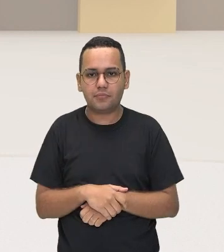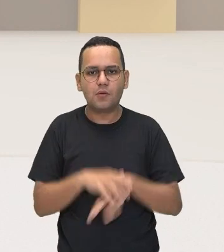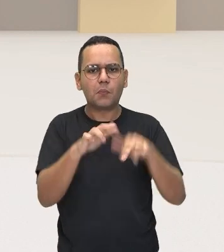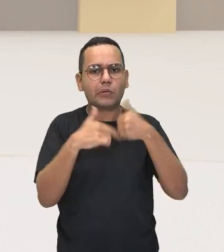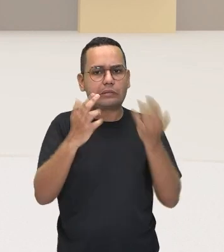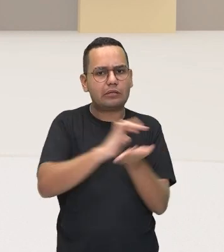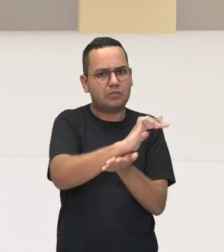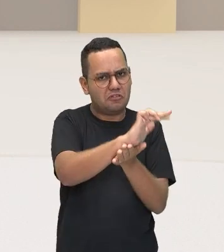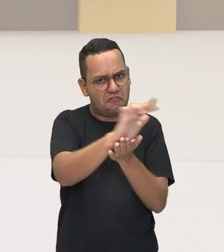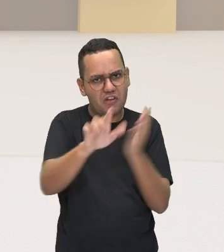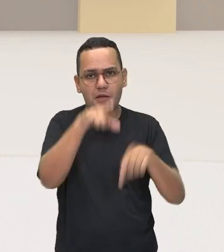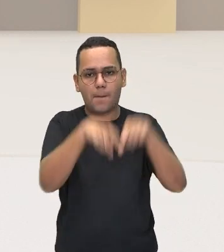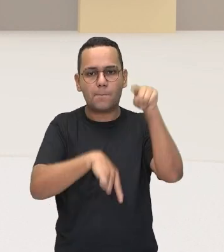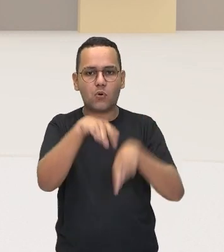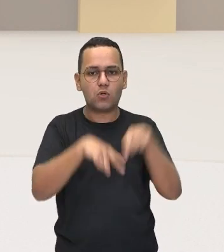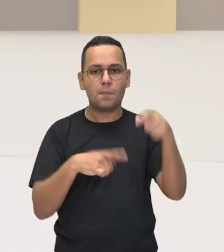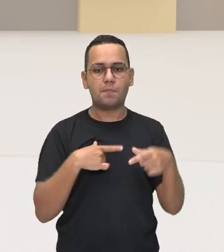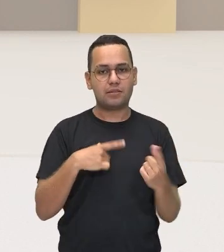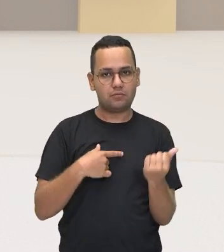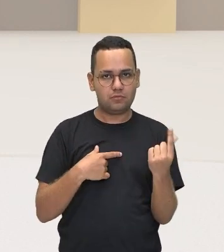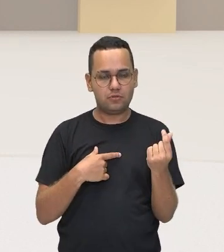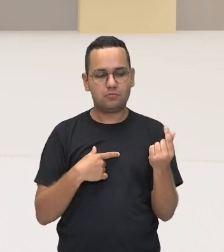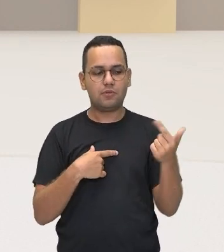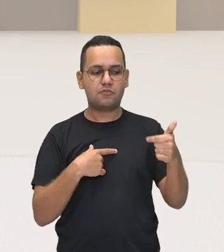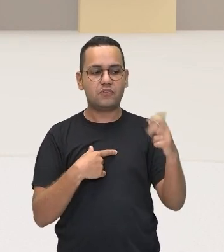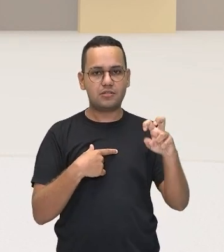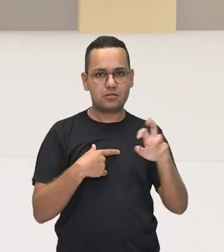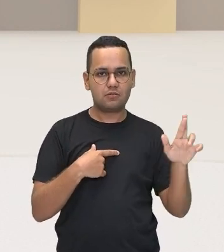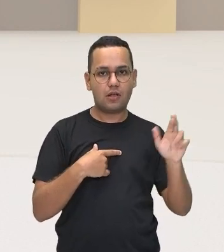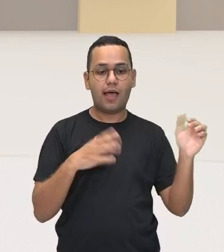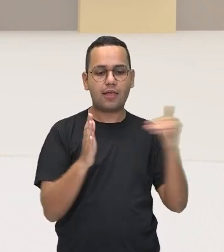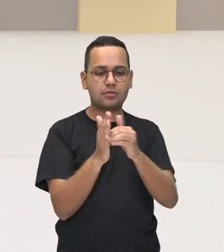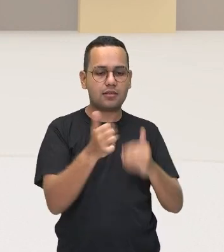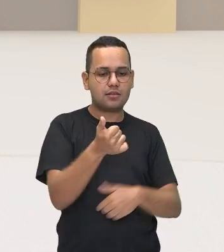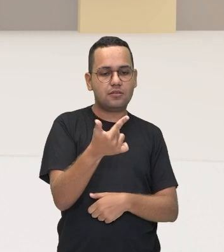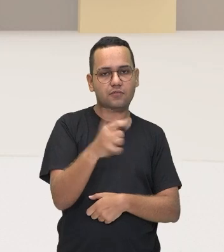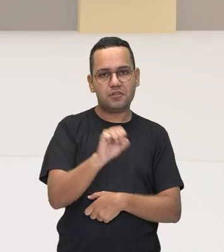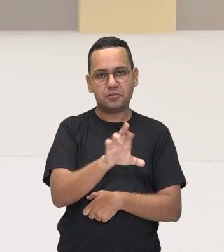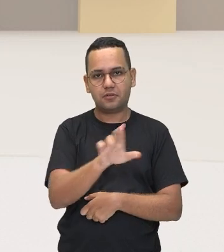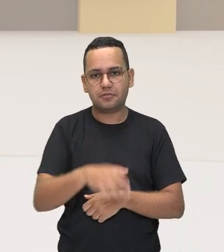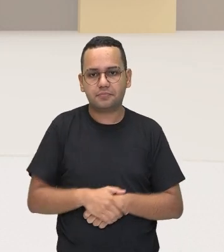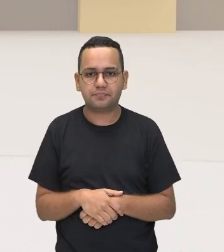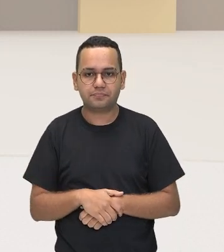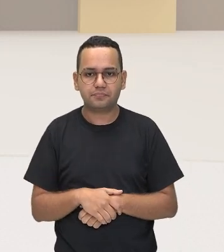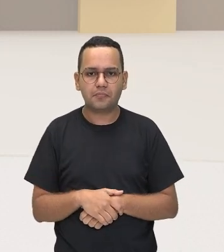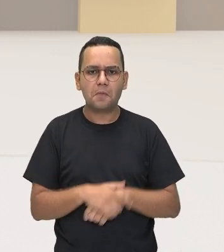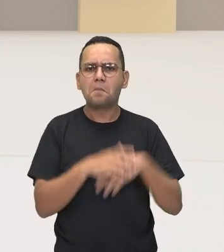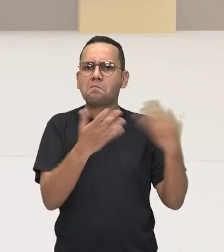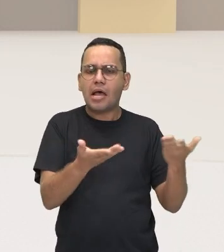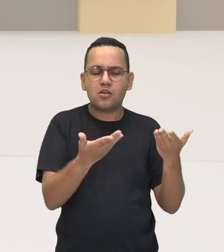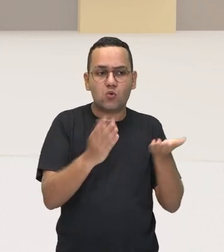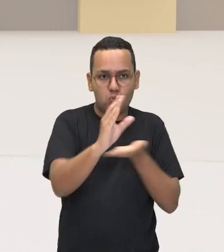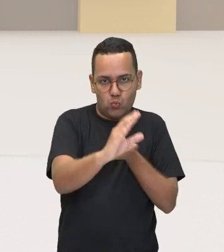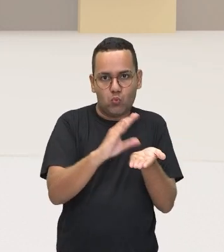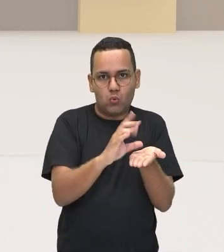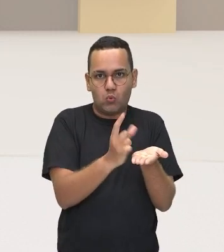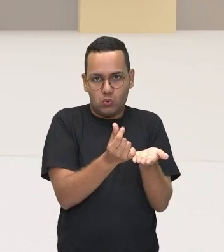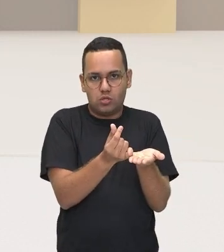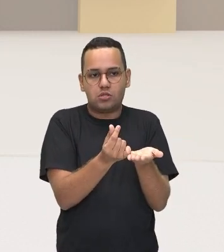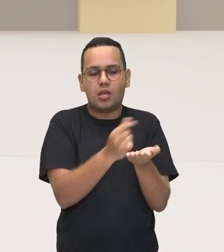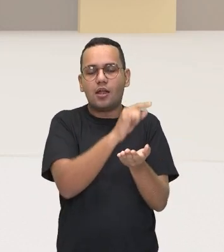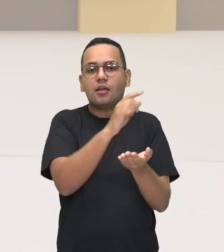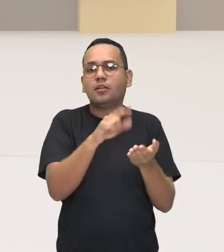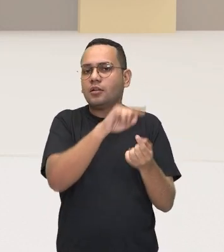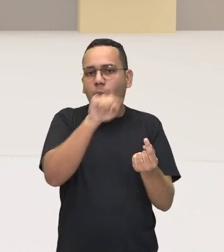produtos que podem custar de R$ 25 a R$ 120. Toda a venda é feita pelo Instagram dele.